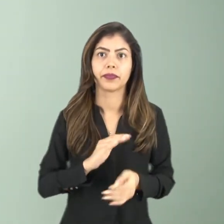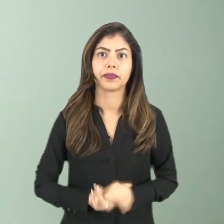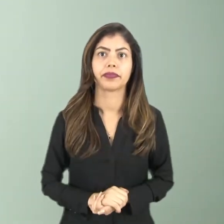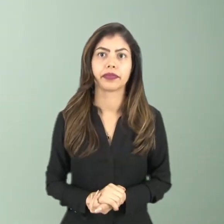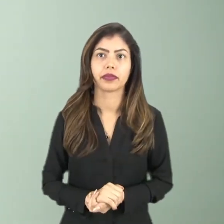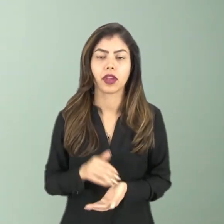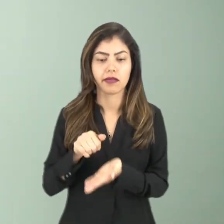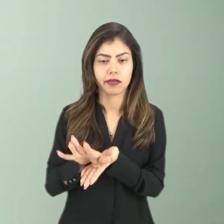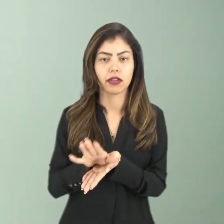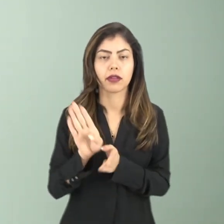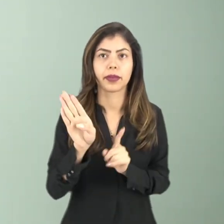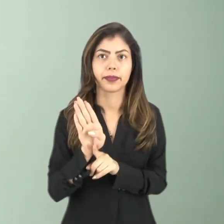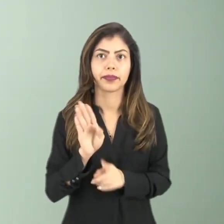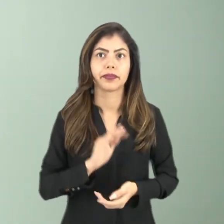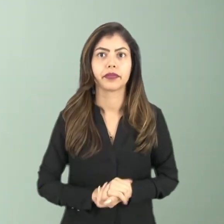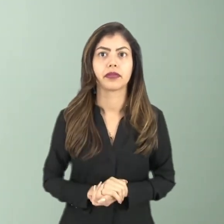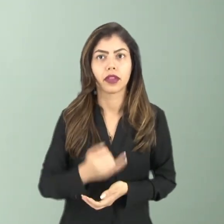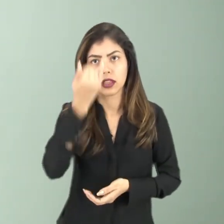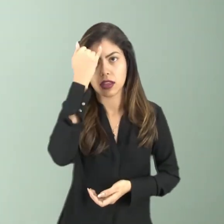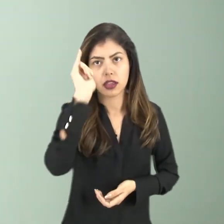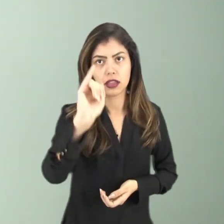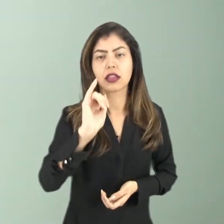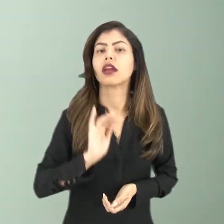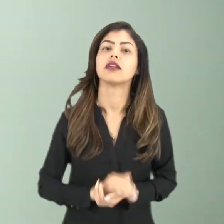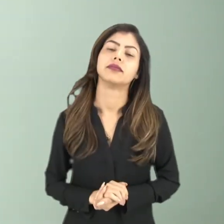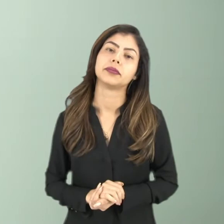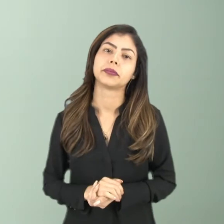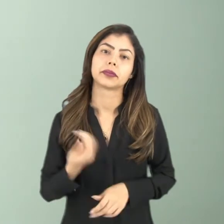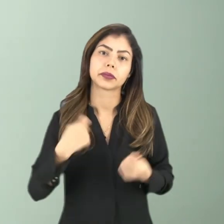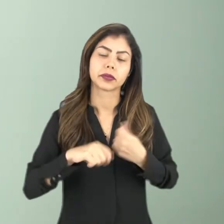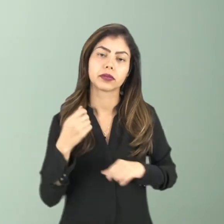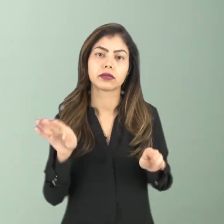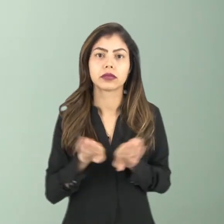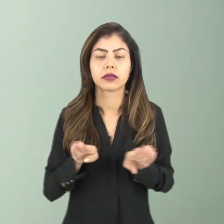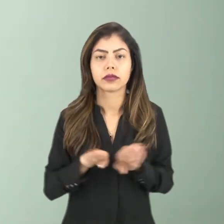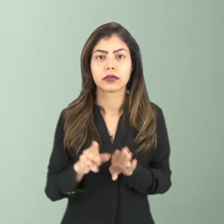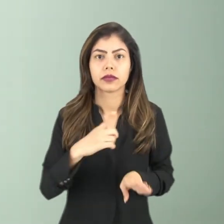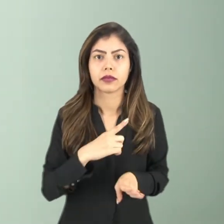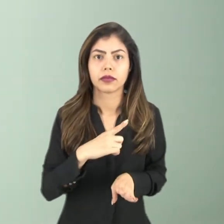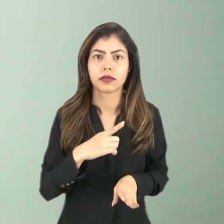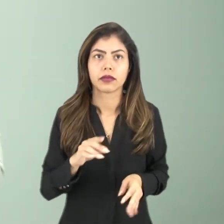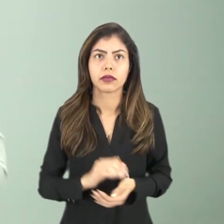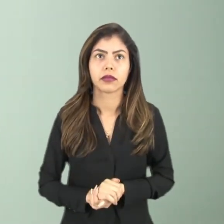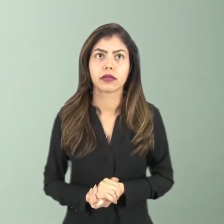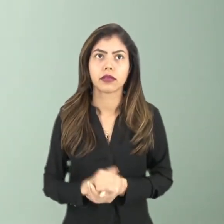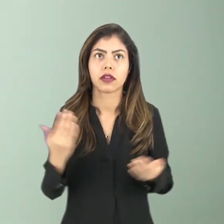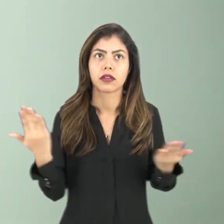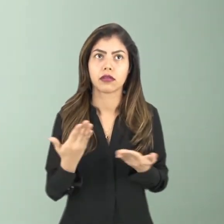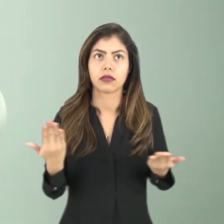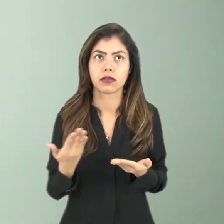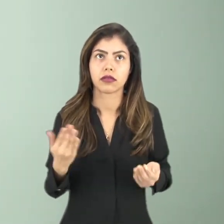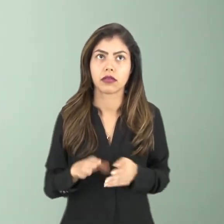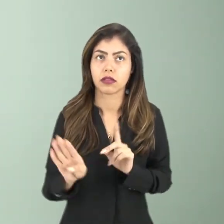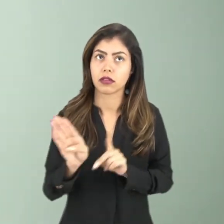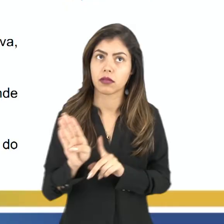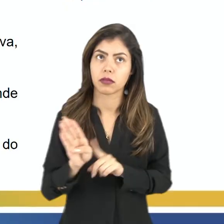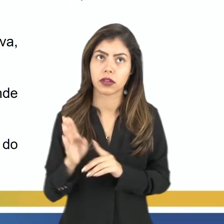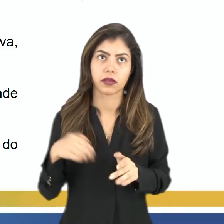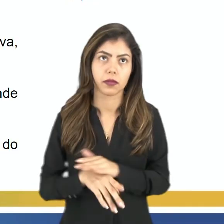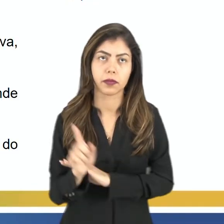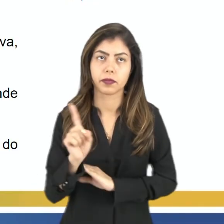Então descarta aí a letra B, tá? Na ideia econômica descarta por enquanto, tá? Atualmente a letra B não se